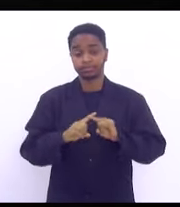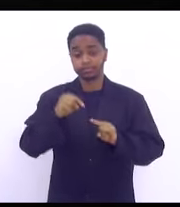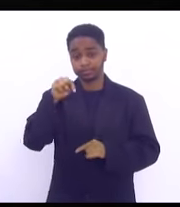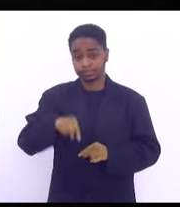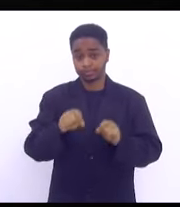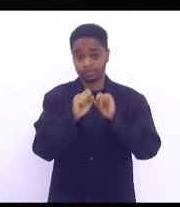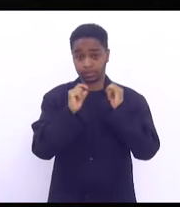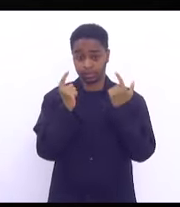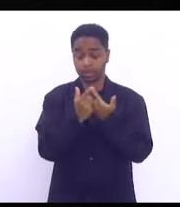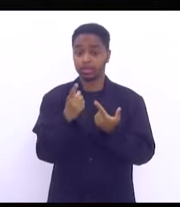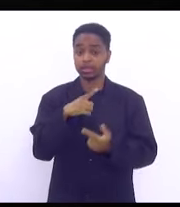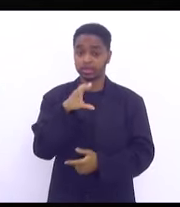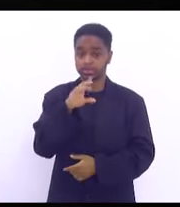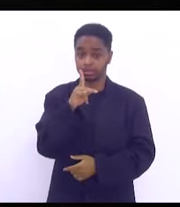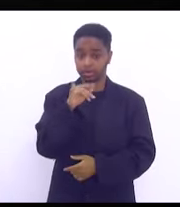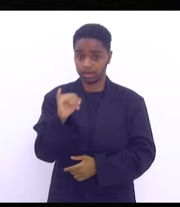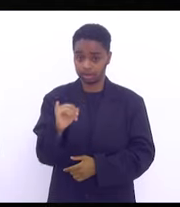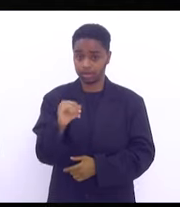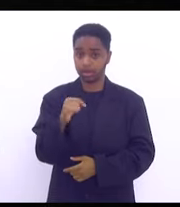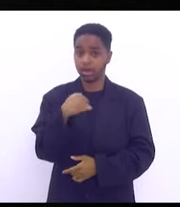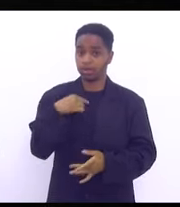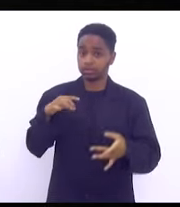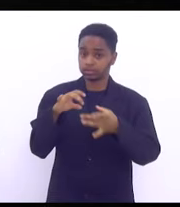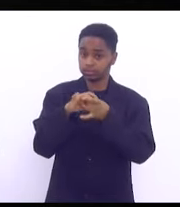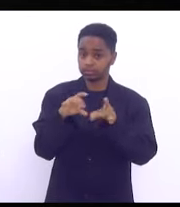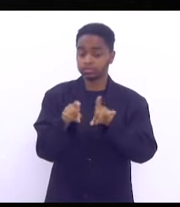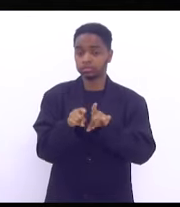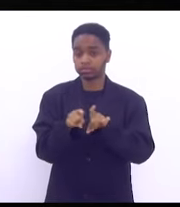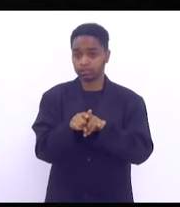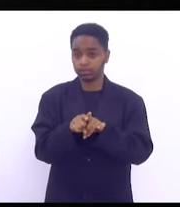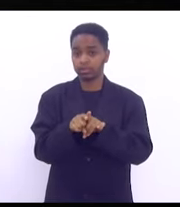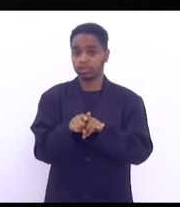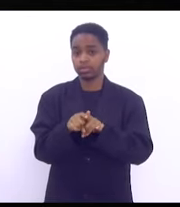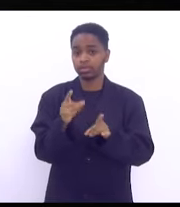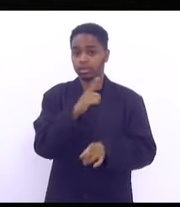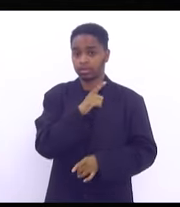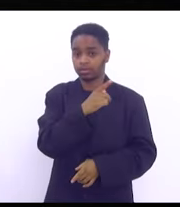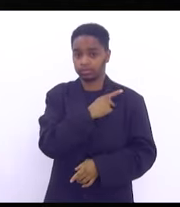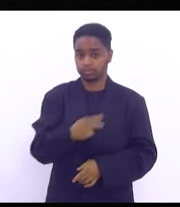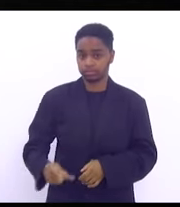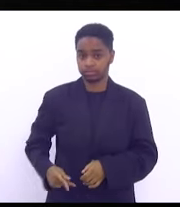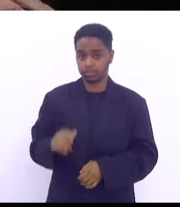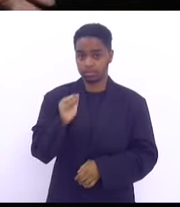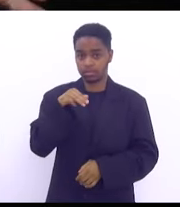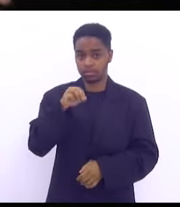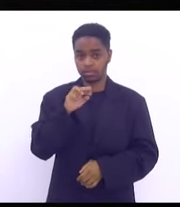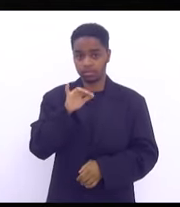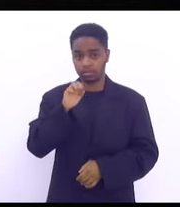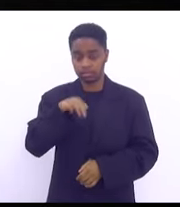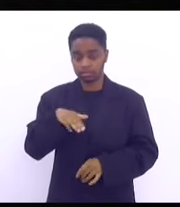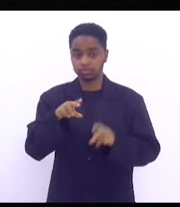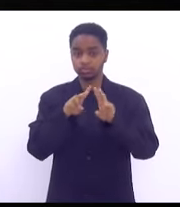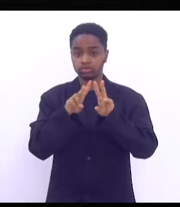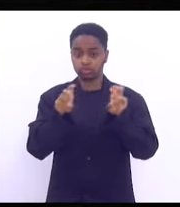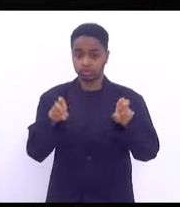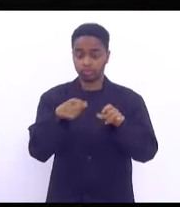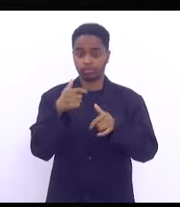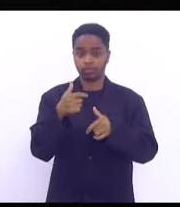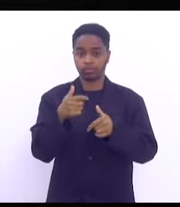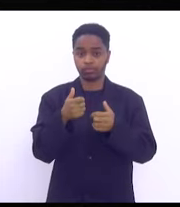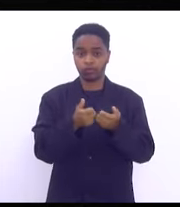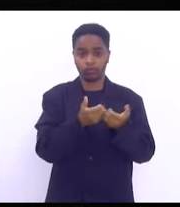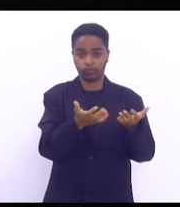tem uma CPI, que aqui eu faço parte também, quem preside é o Amorim, que é do serviço delegado. Nós estamos atendendo